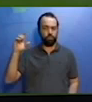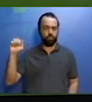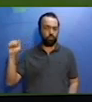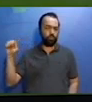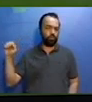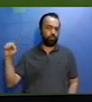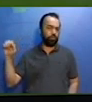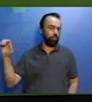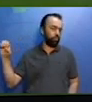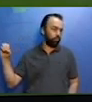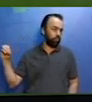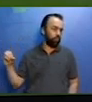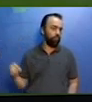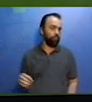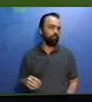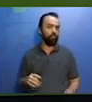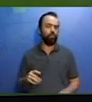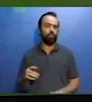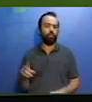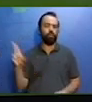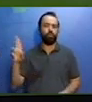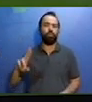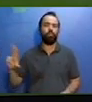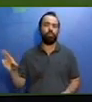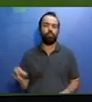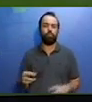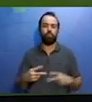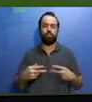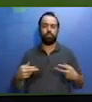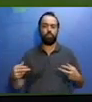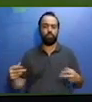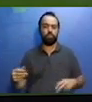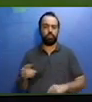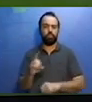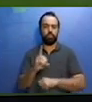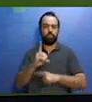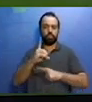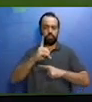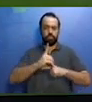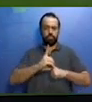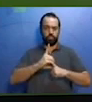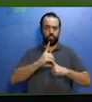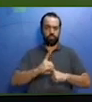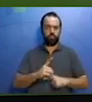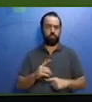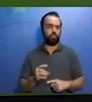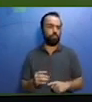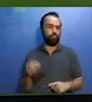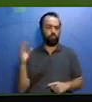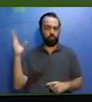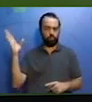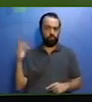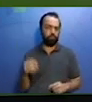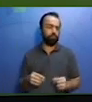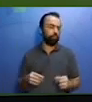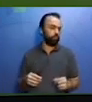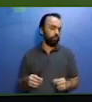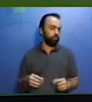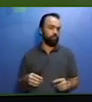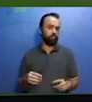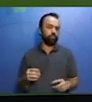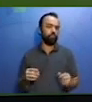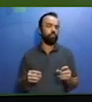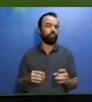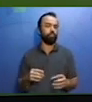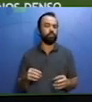da mistura. Nós temos aqui na mistura a areia, mais a serragem, que são os dois